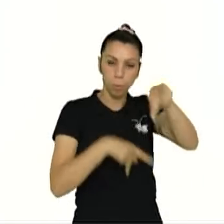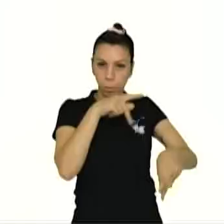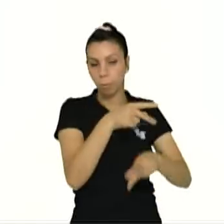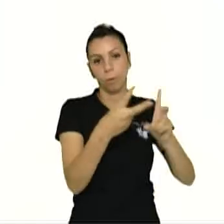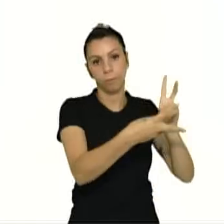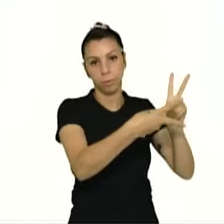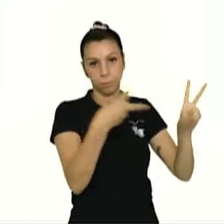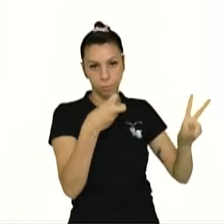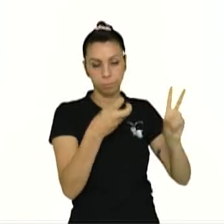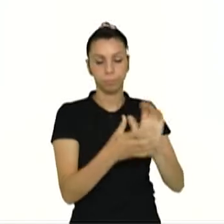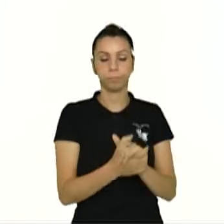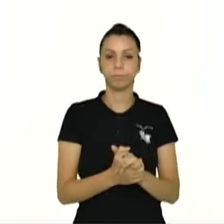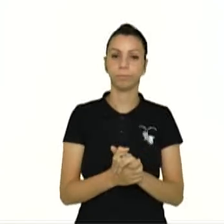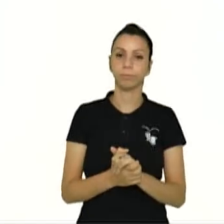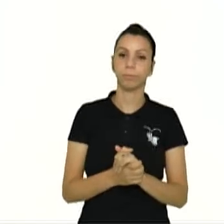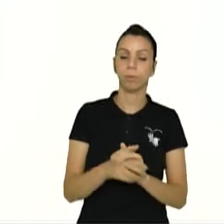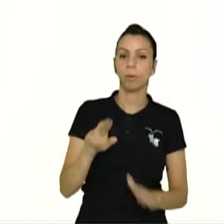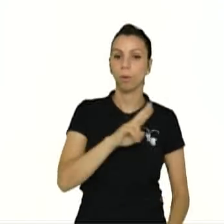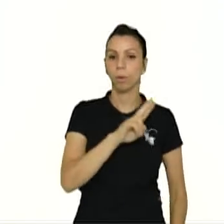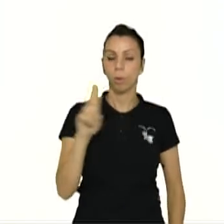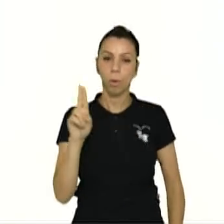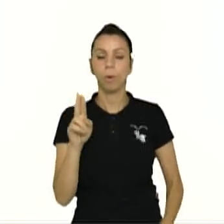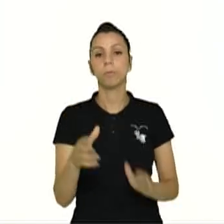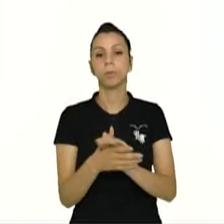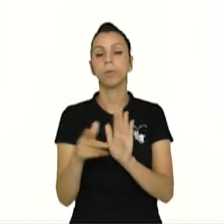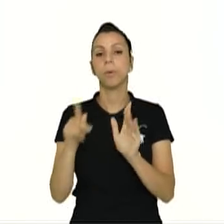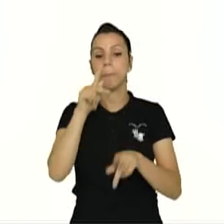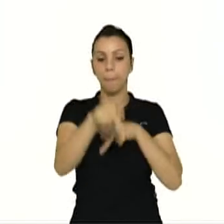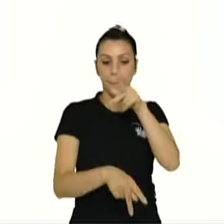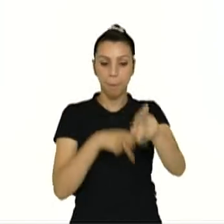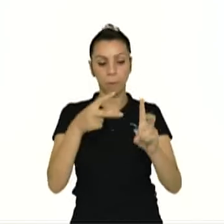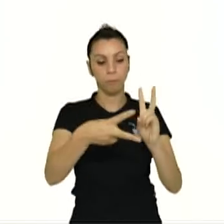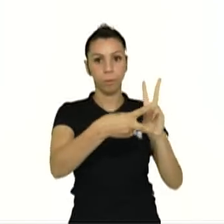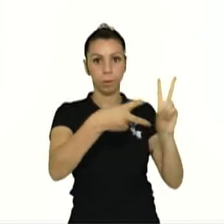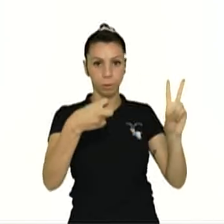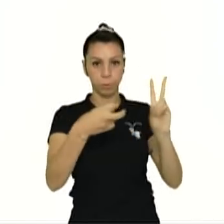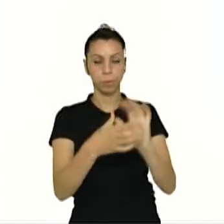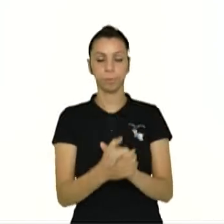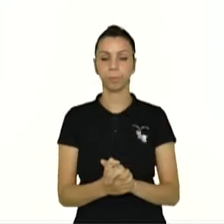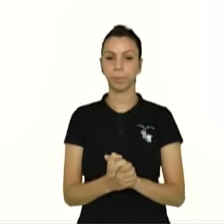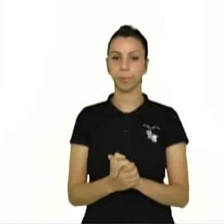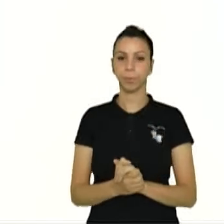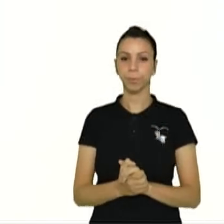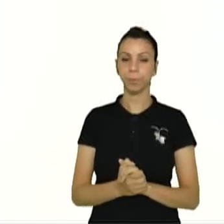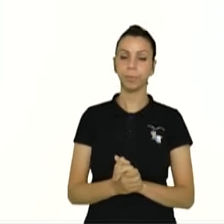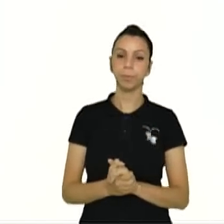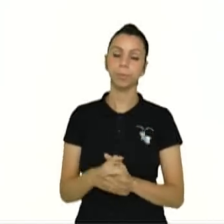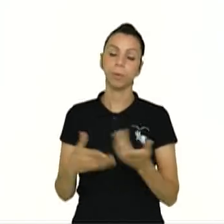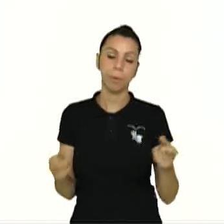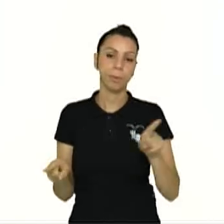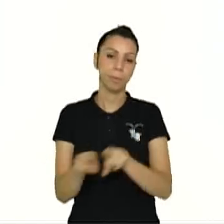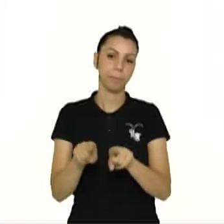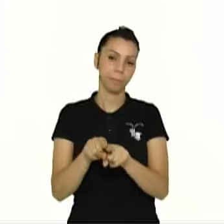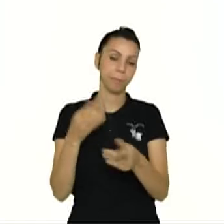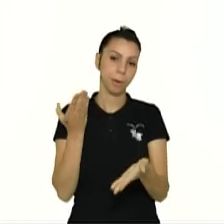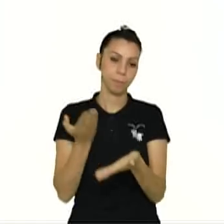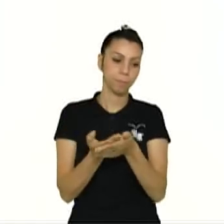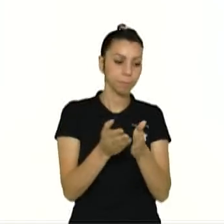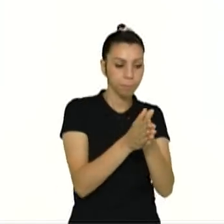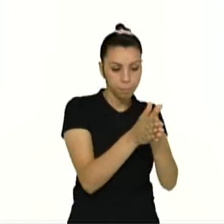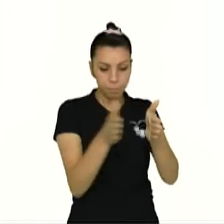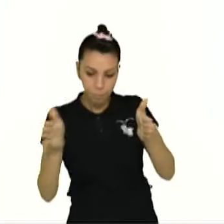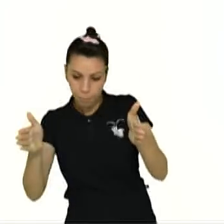originários no Brasil, também chamados de povos indígenas. E, além disso, nós vamos estudar um período no qual